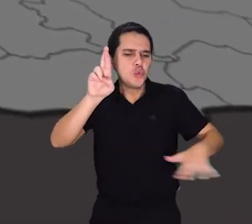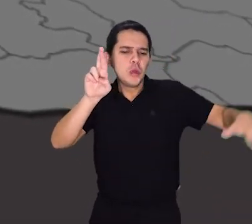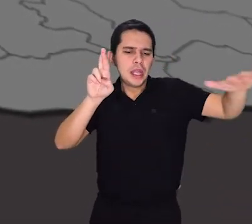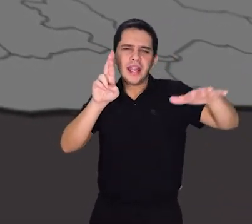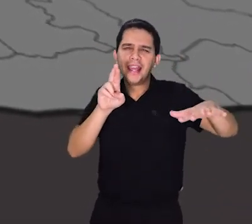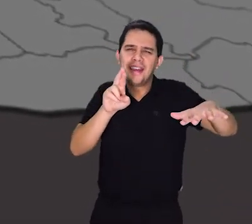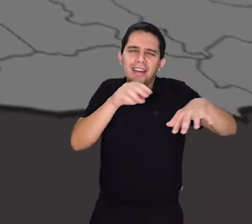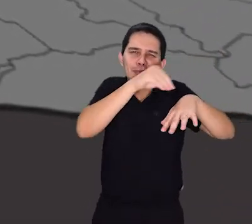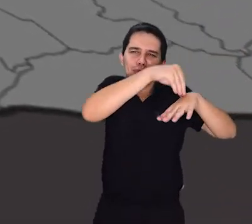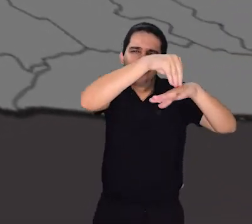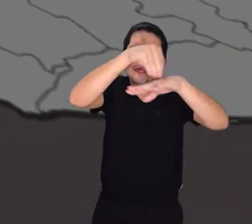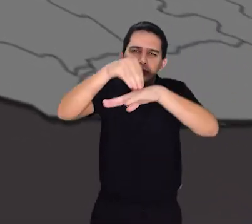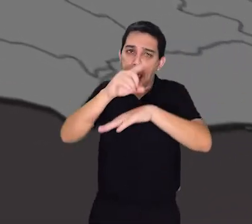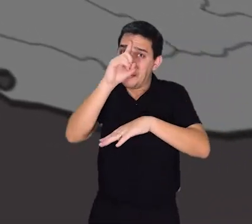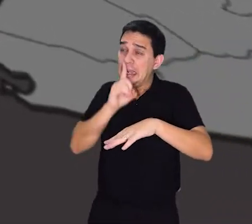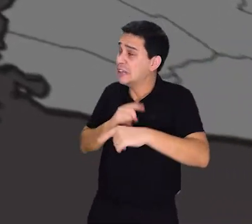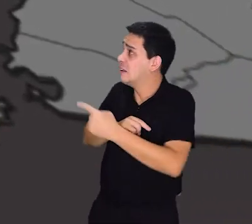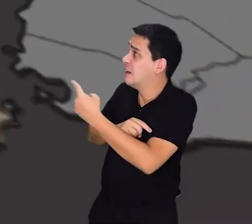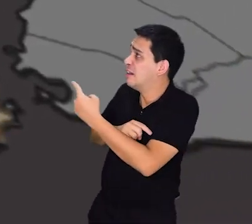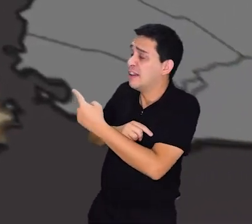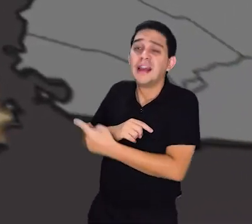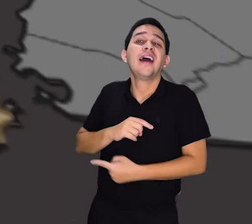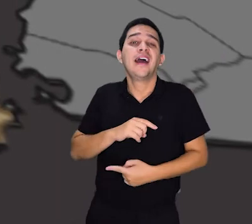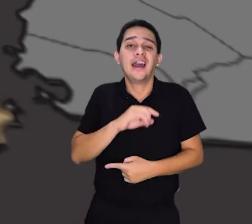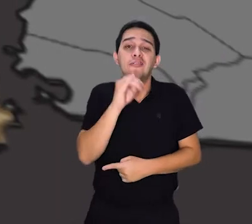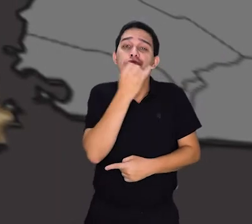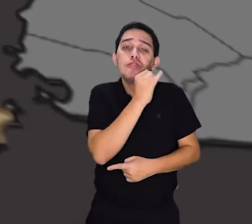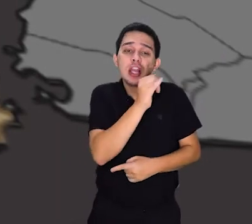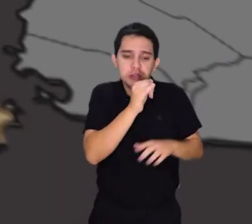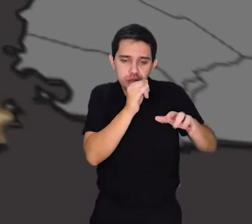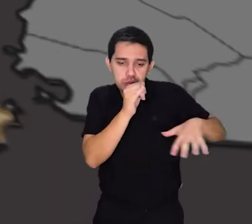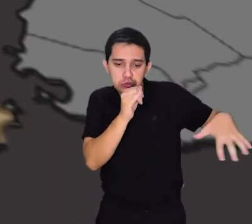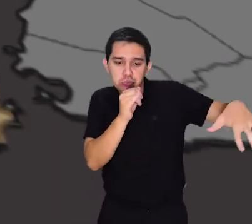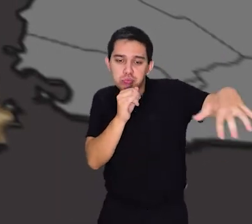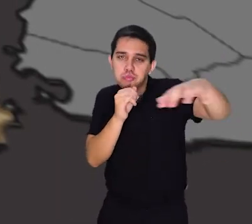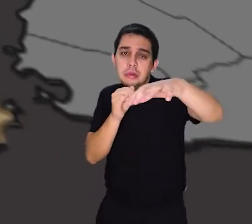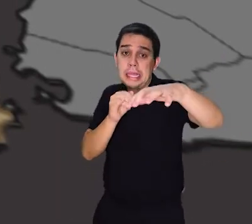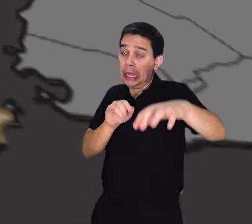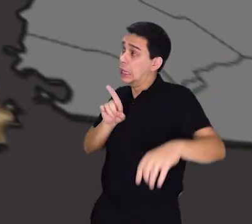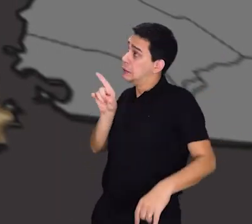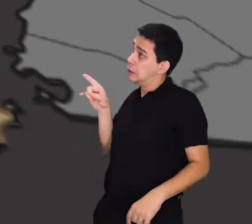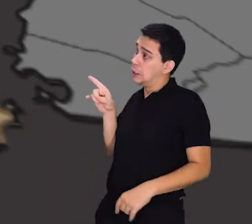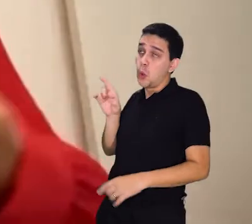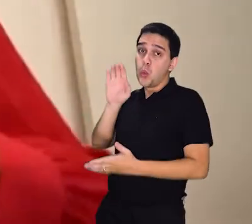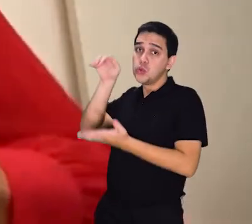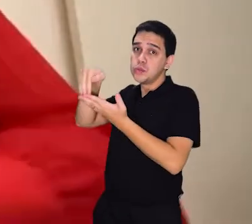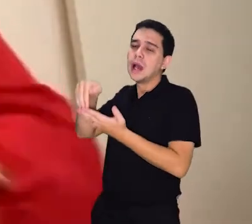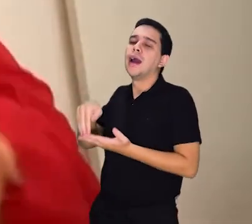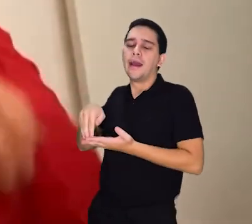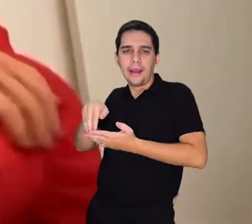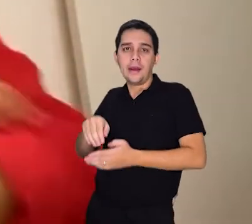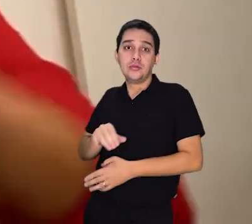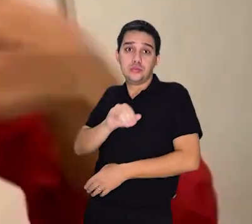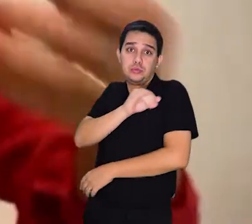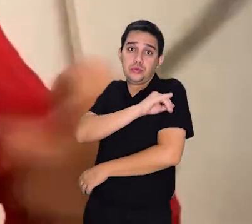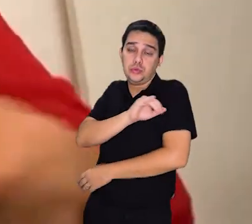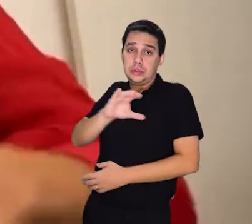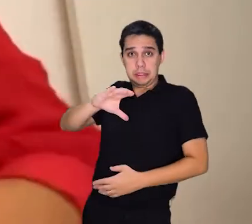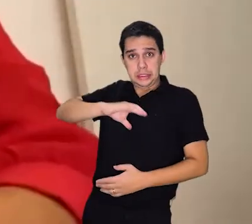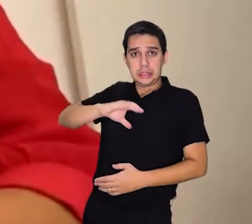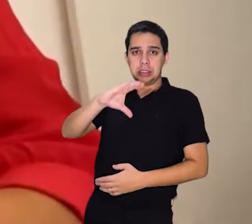Baixada Fluminense, por vezes da região metropolitana, dependendo da questão de vaga, de algumas questões